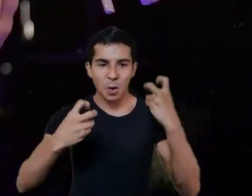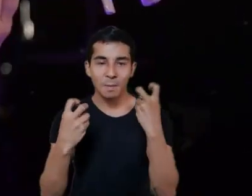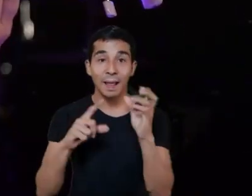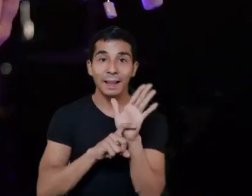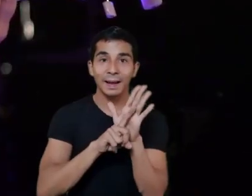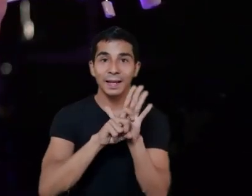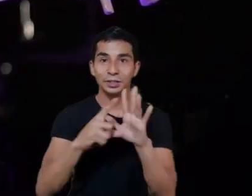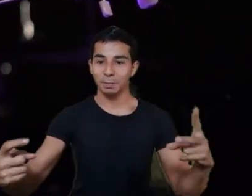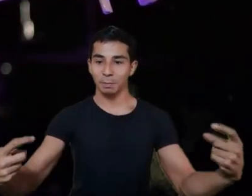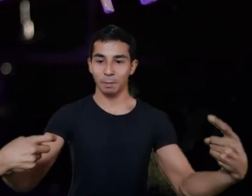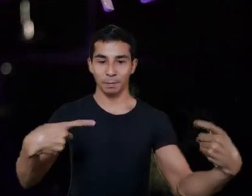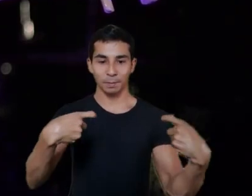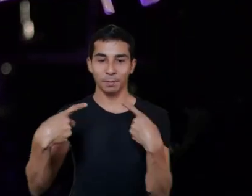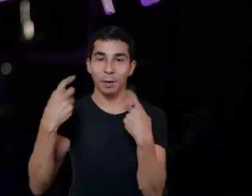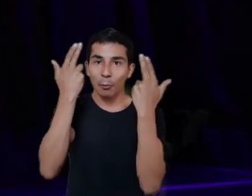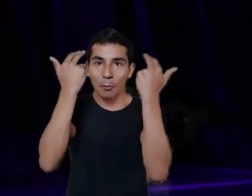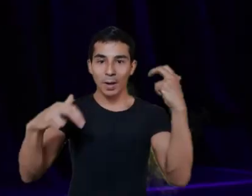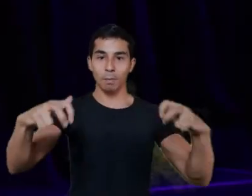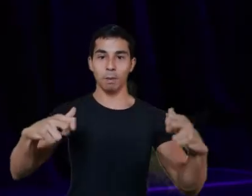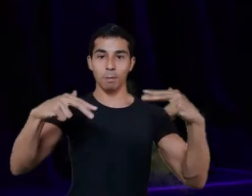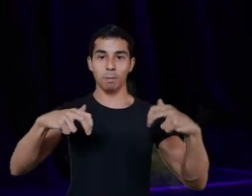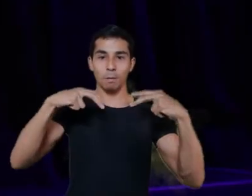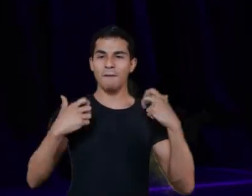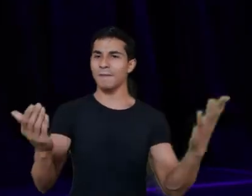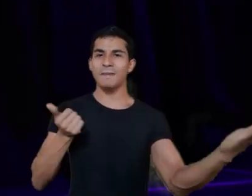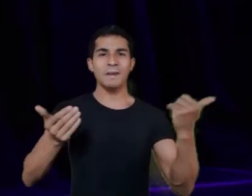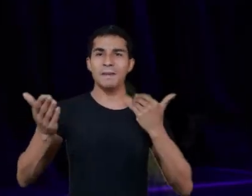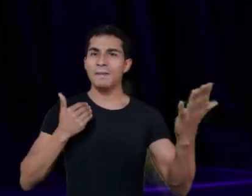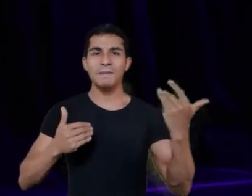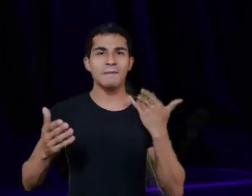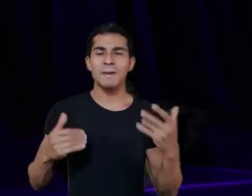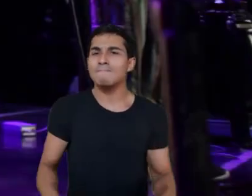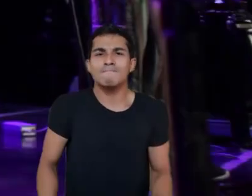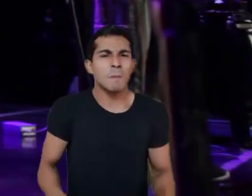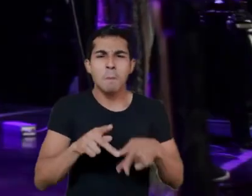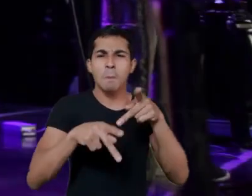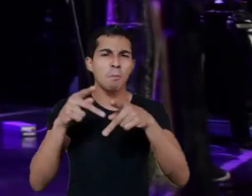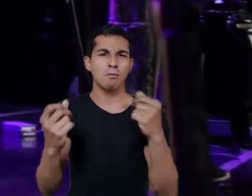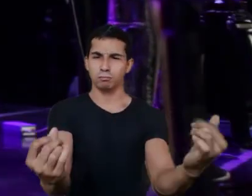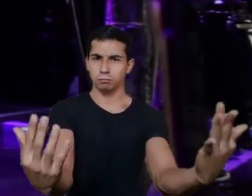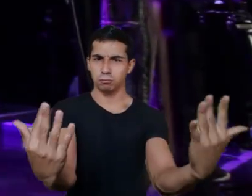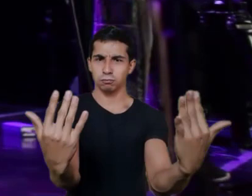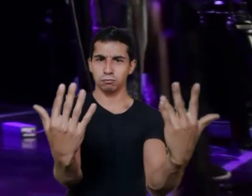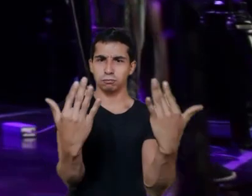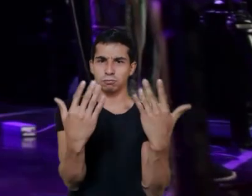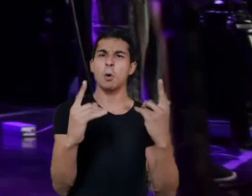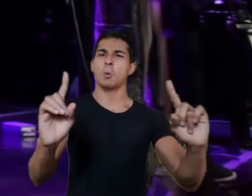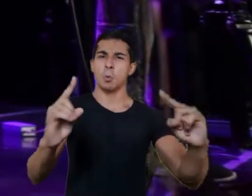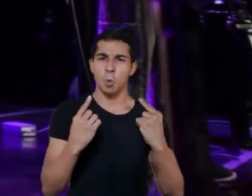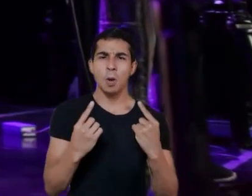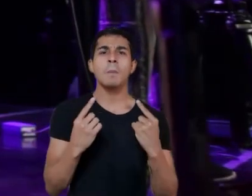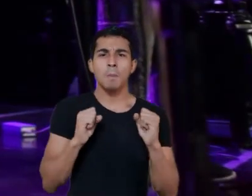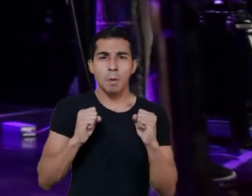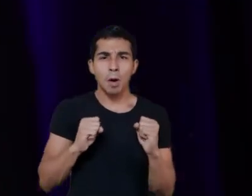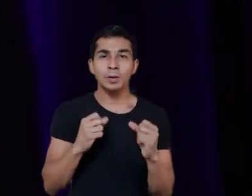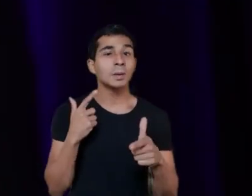coelhos, sacrifícios, entre tudo, por todos os poros, por todos os furos deste meio mundo. Nestes lances